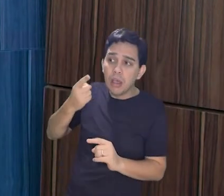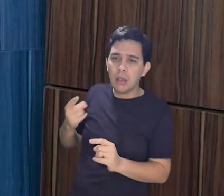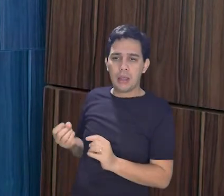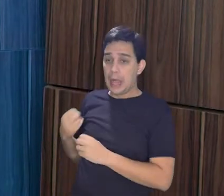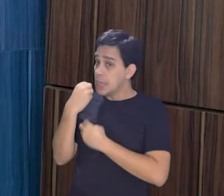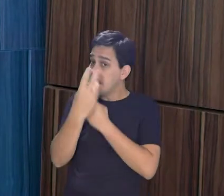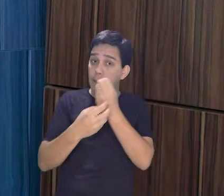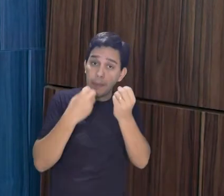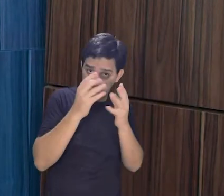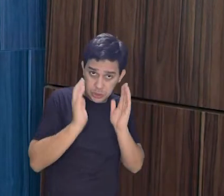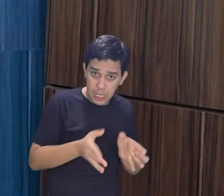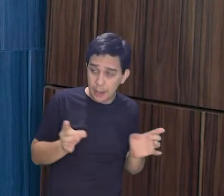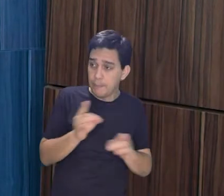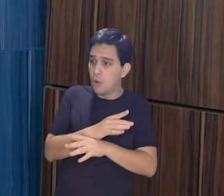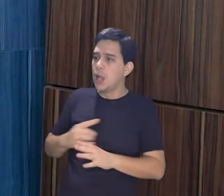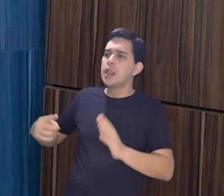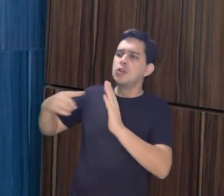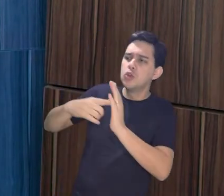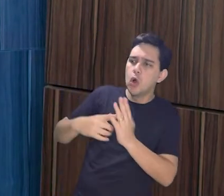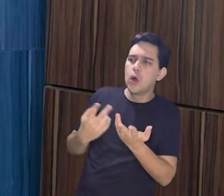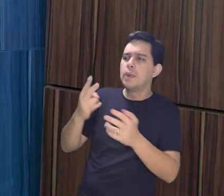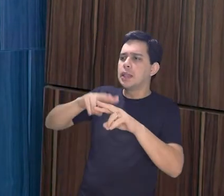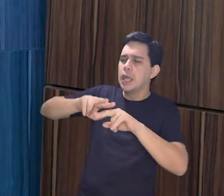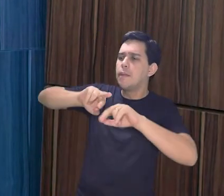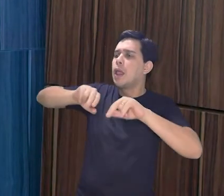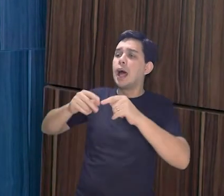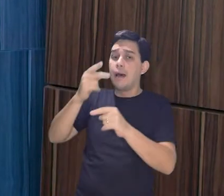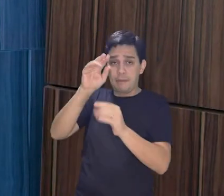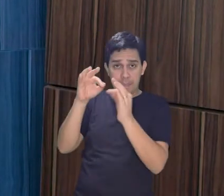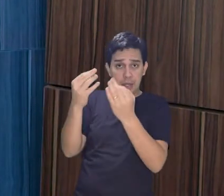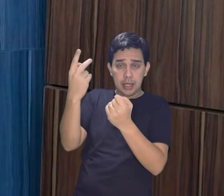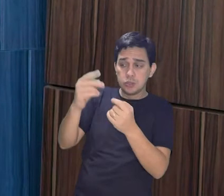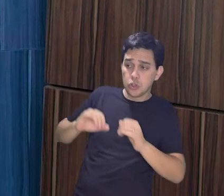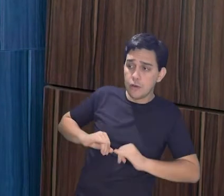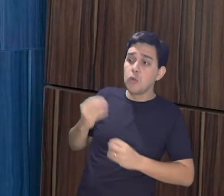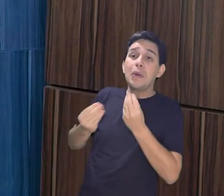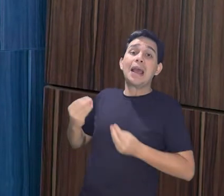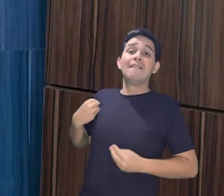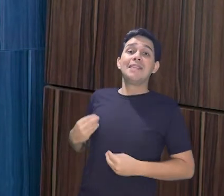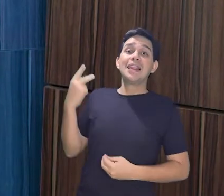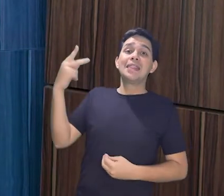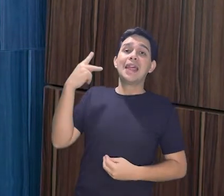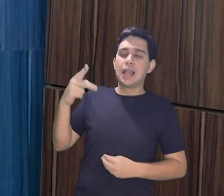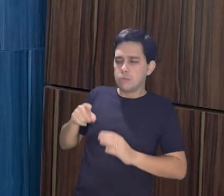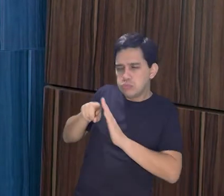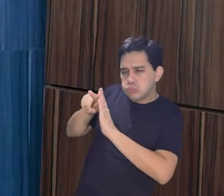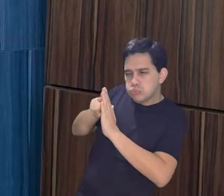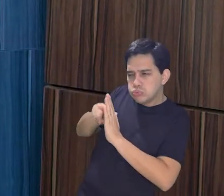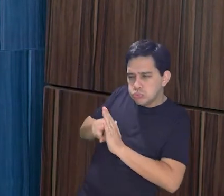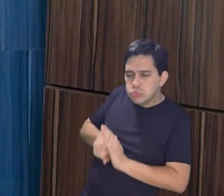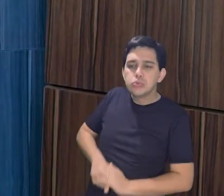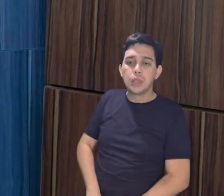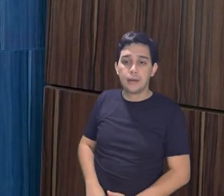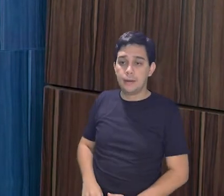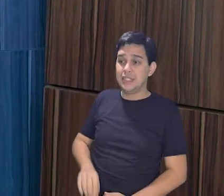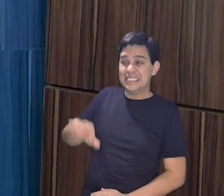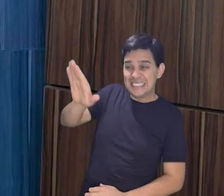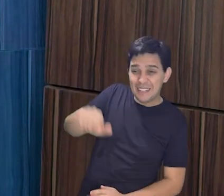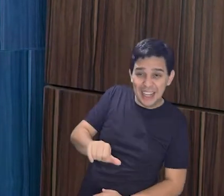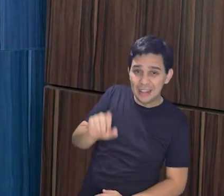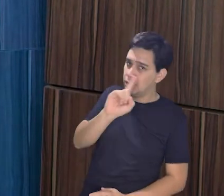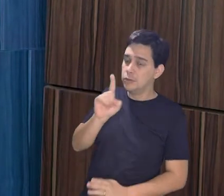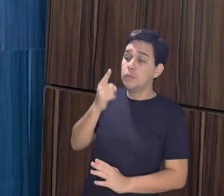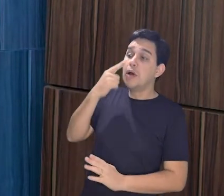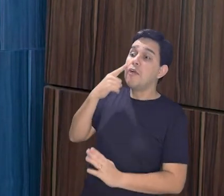que aconteceu com essa criança e o que mais ela precisa. Então, o promotor ele tem várias estratégias para fazer isso, sem que necessariamente a criança tenha que ser ouvida de